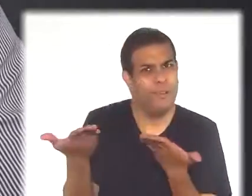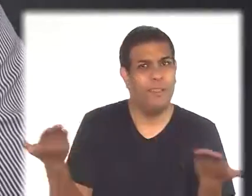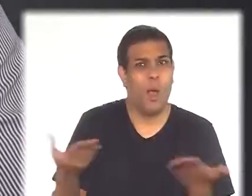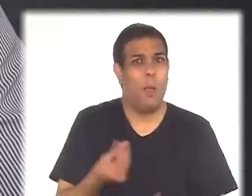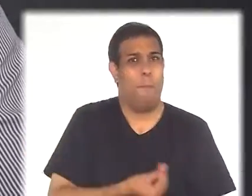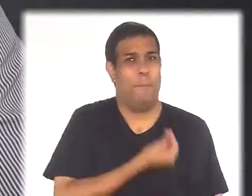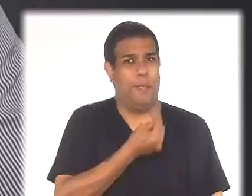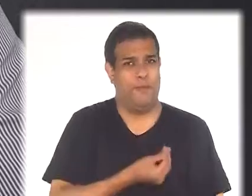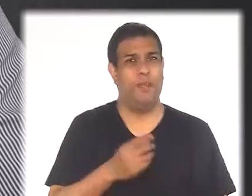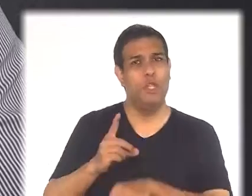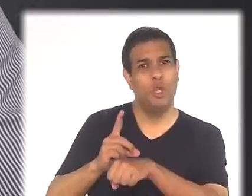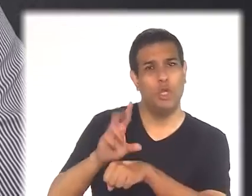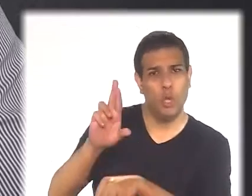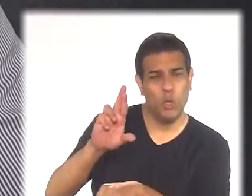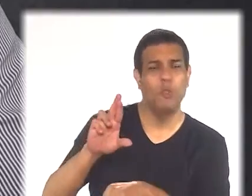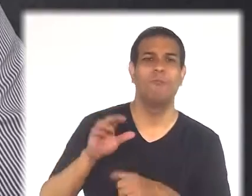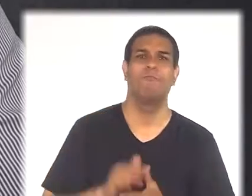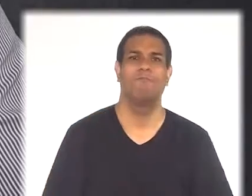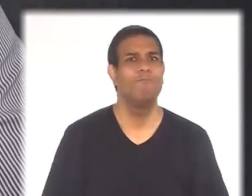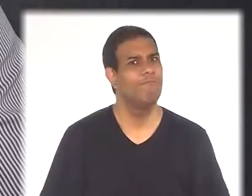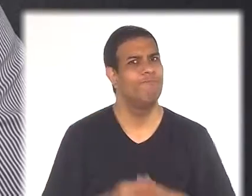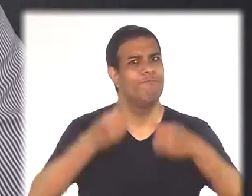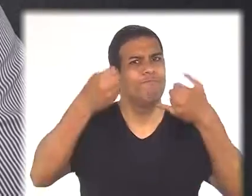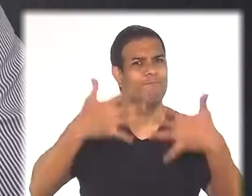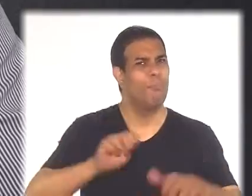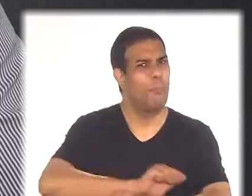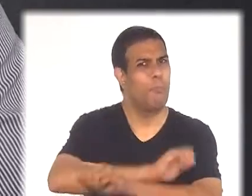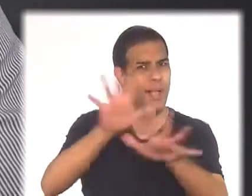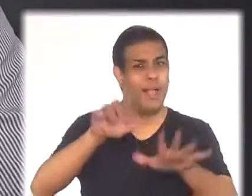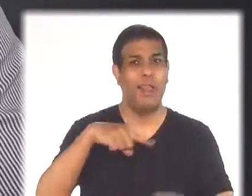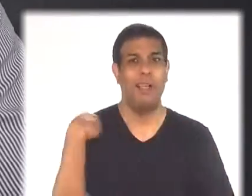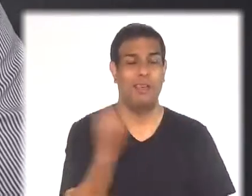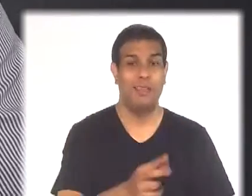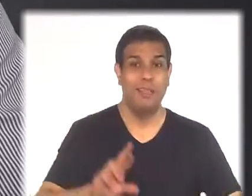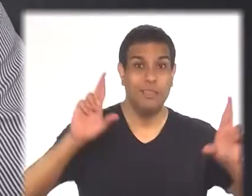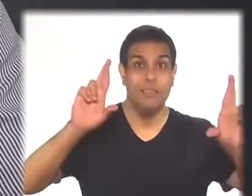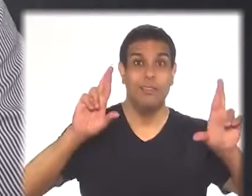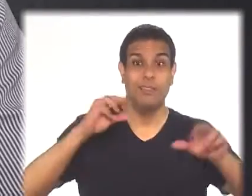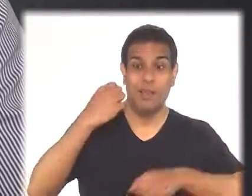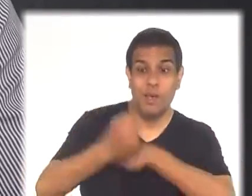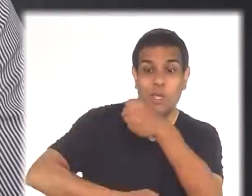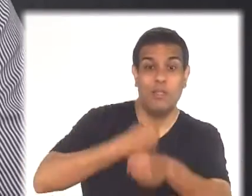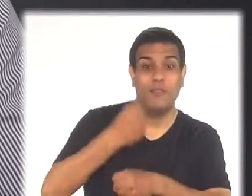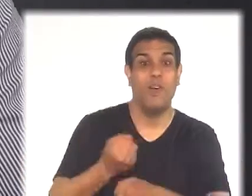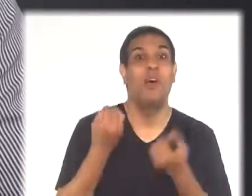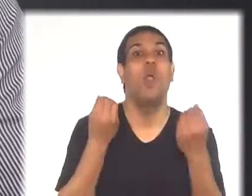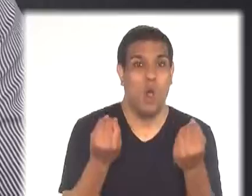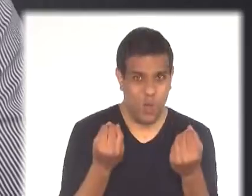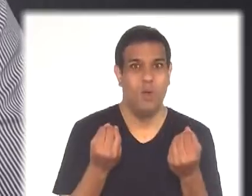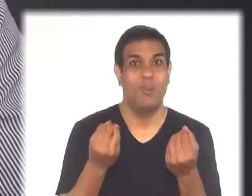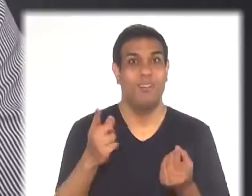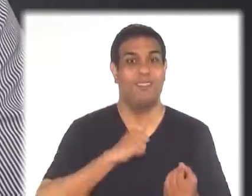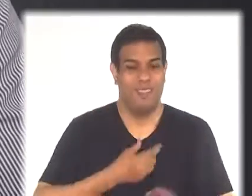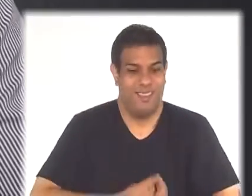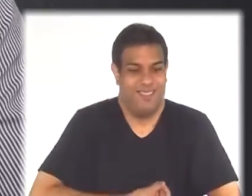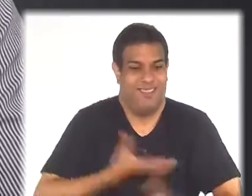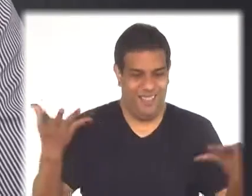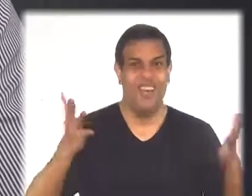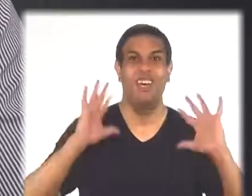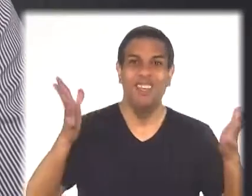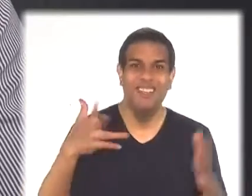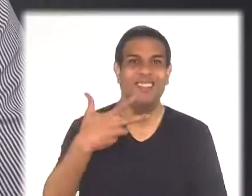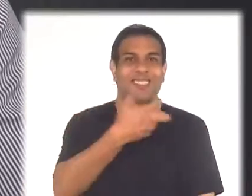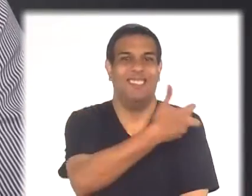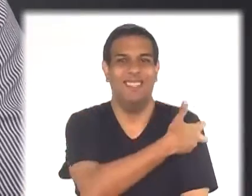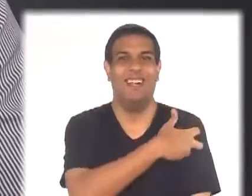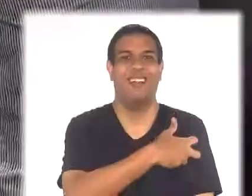doutor. Quero aqui agradecer a sua presença, tá? Acho que foi bastante esclarecedora e bastante esperançosa também no que diz respeito aí a